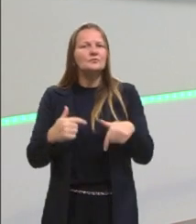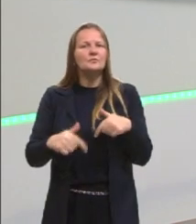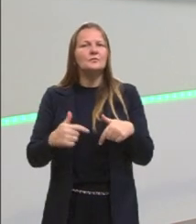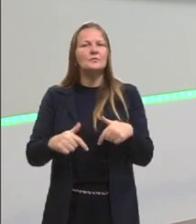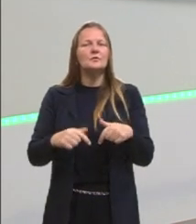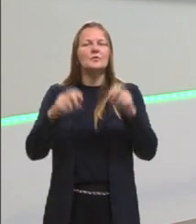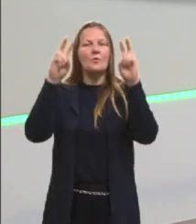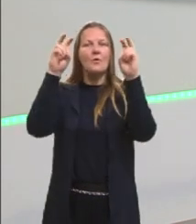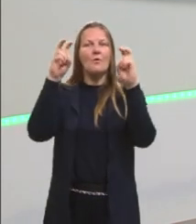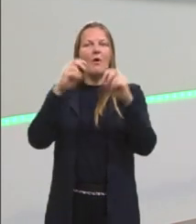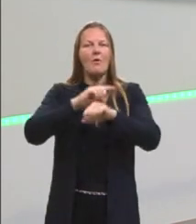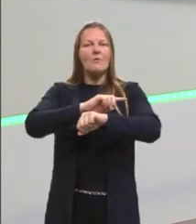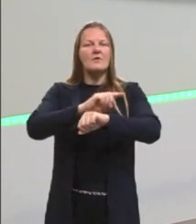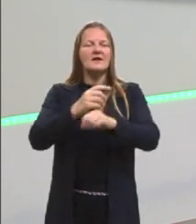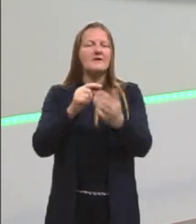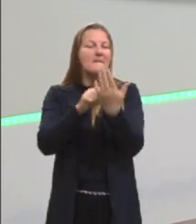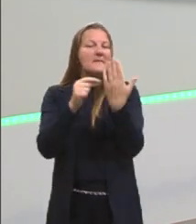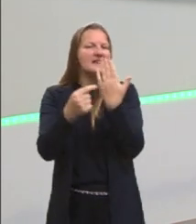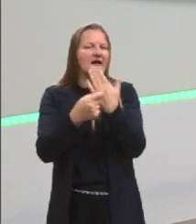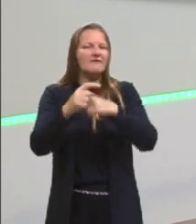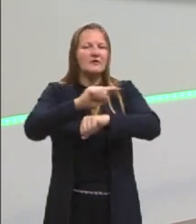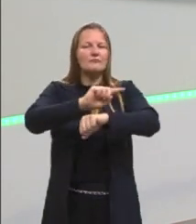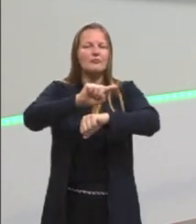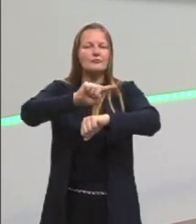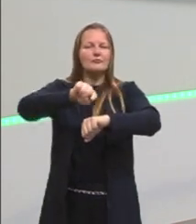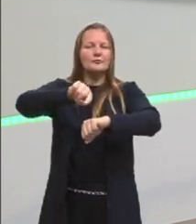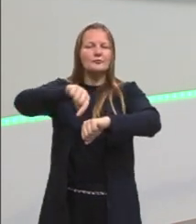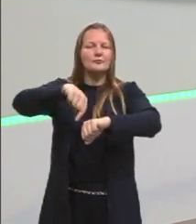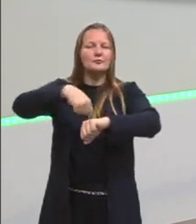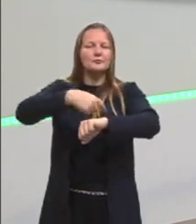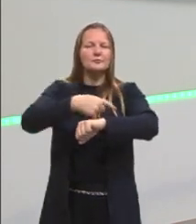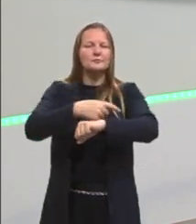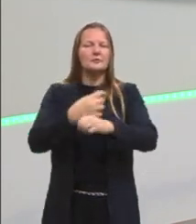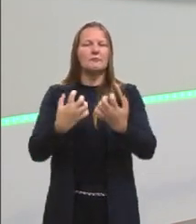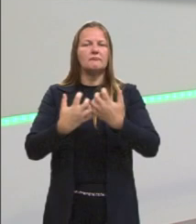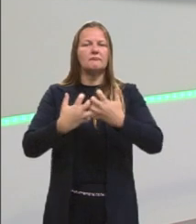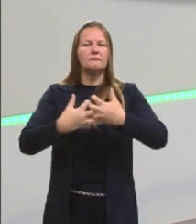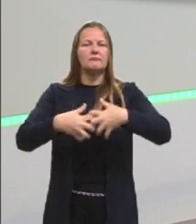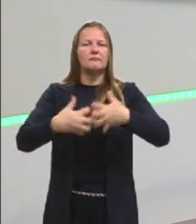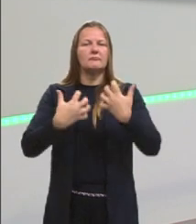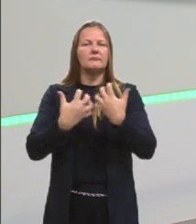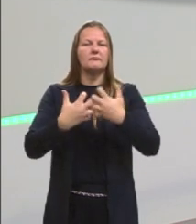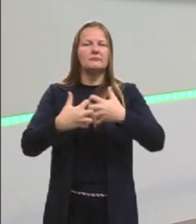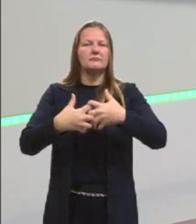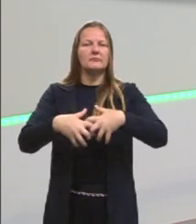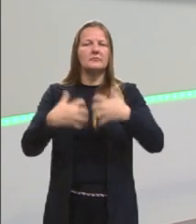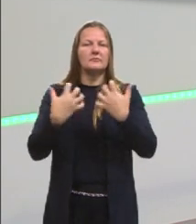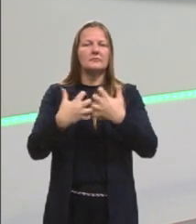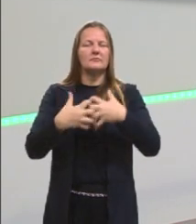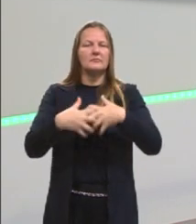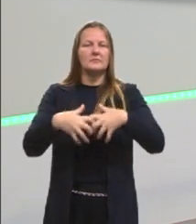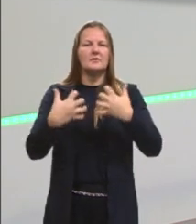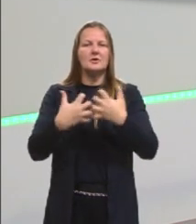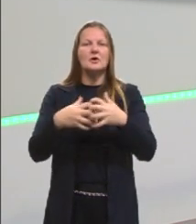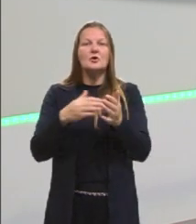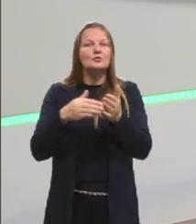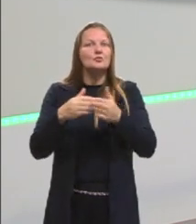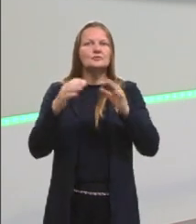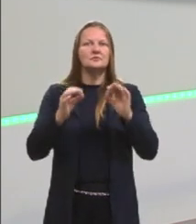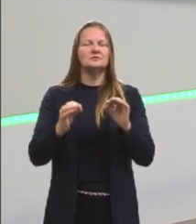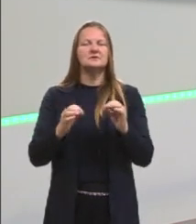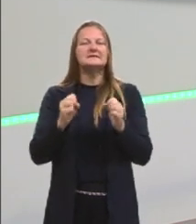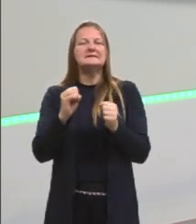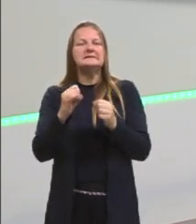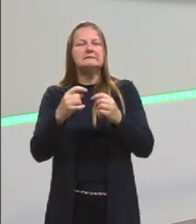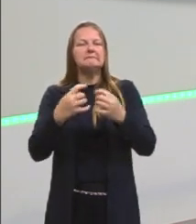grande relógio sociedade como um grande relógio uma visão mecanicista que tudo deve funcionar no seu devido lugar e se alguma peça